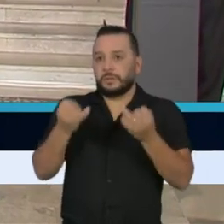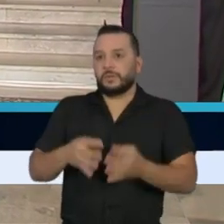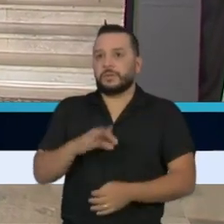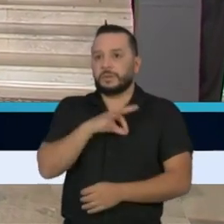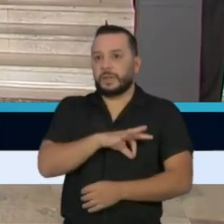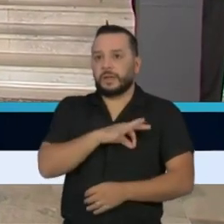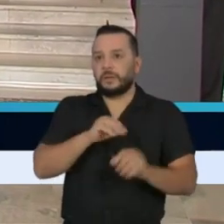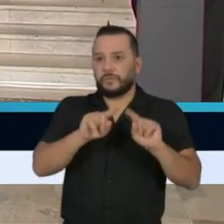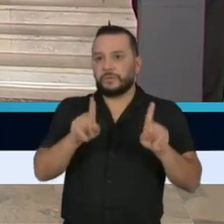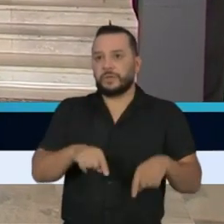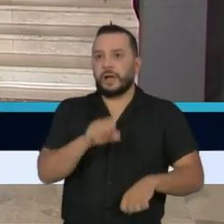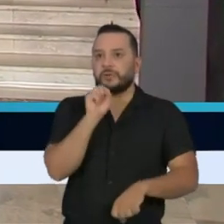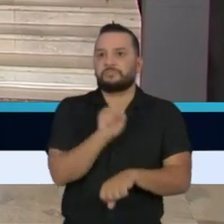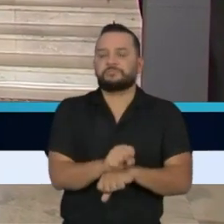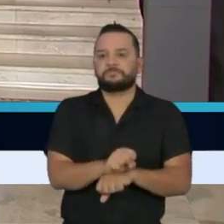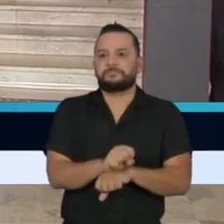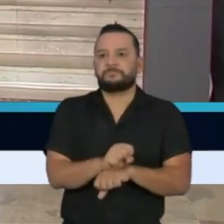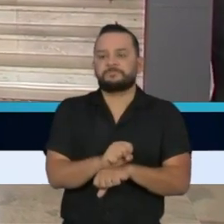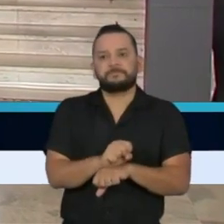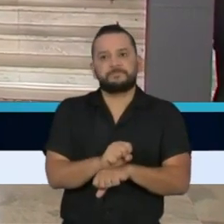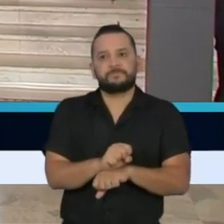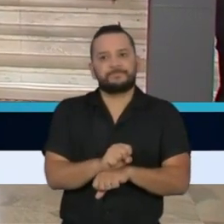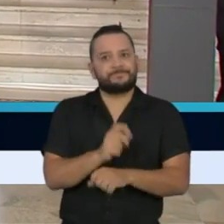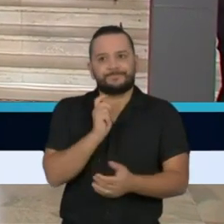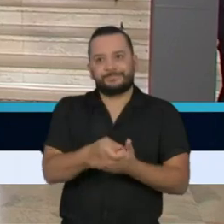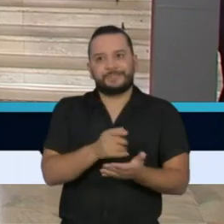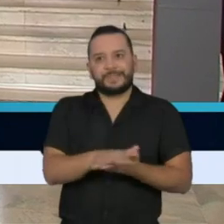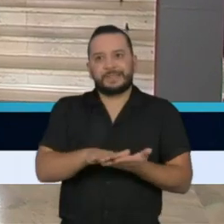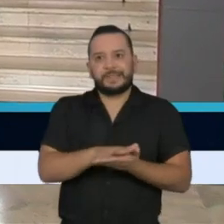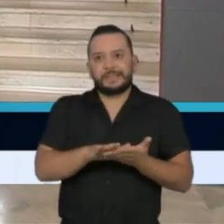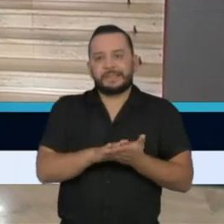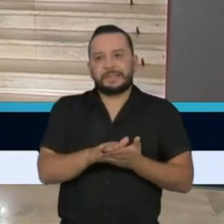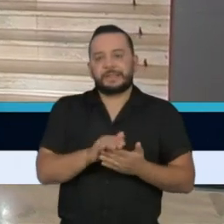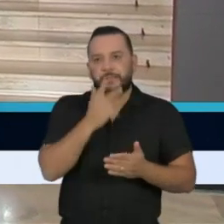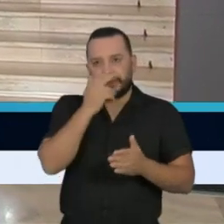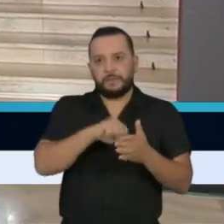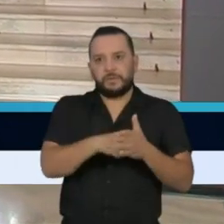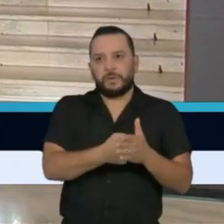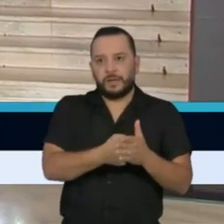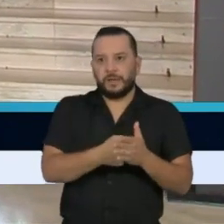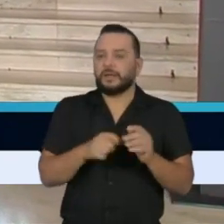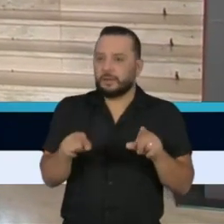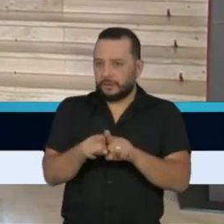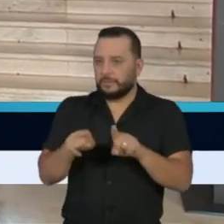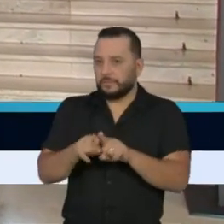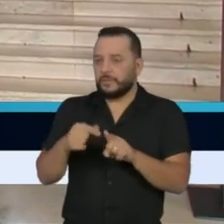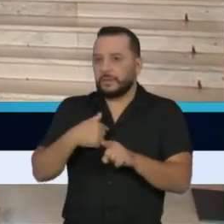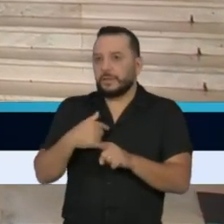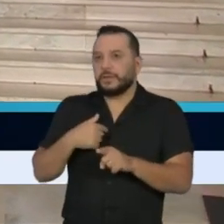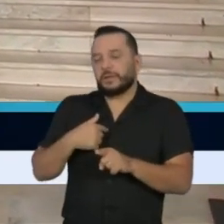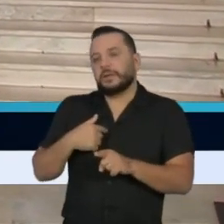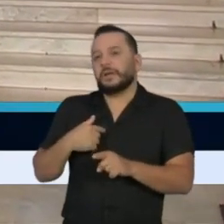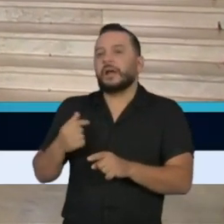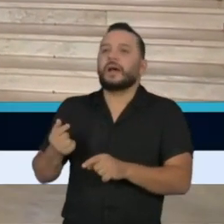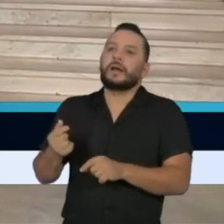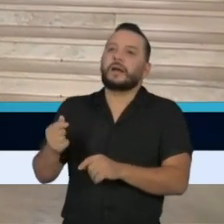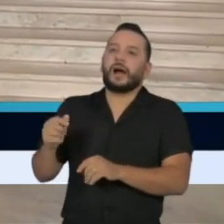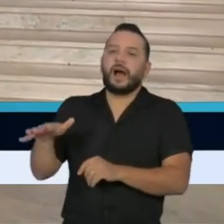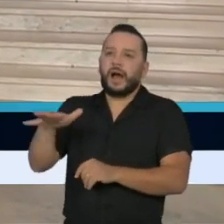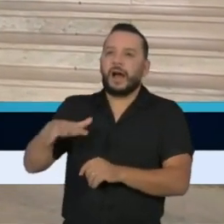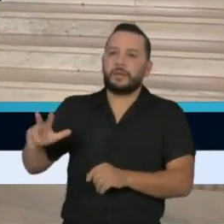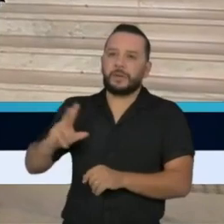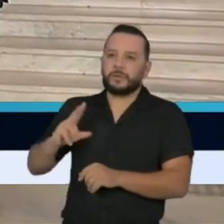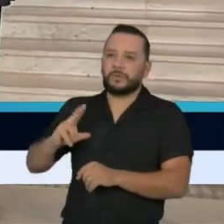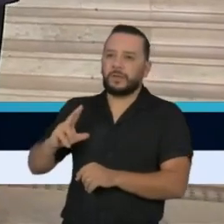dos servidores. E a pergunta é, a permissão de redução de corte de salário da iniciativa privada. Só que não há